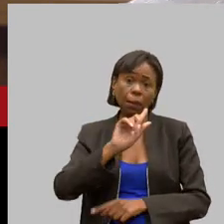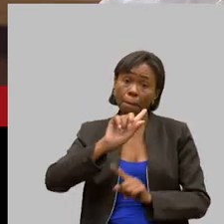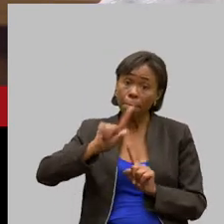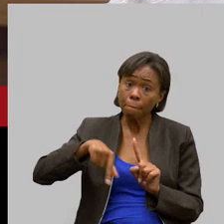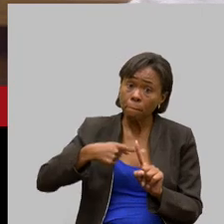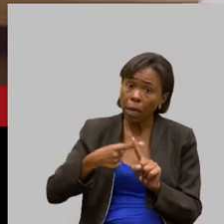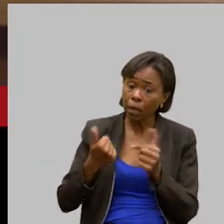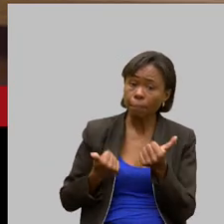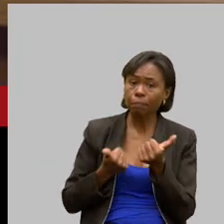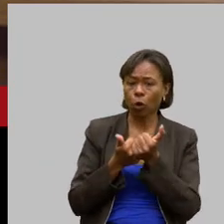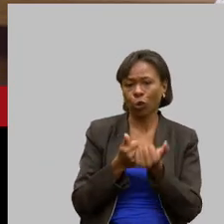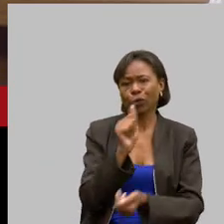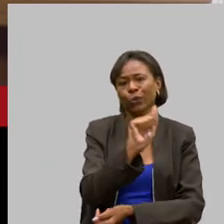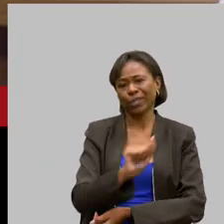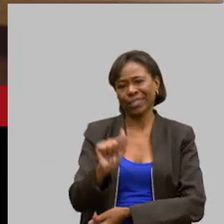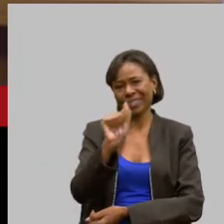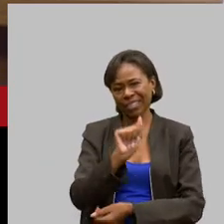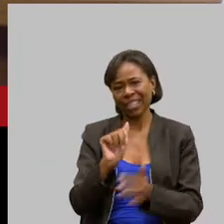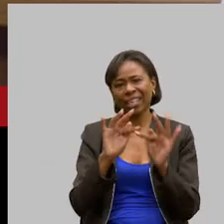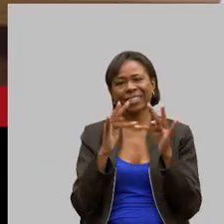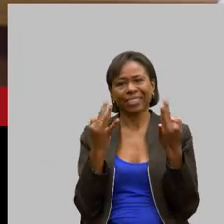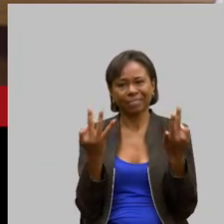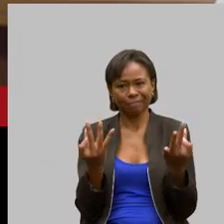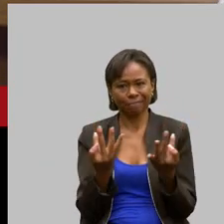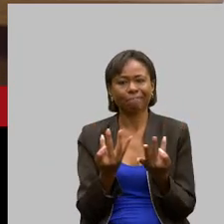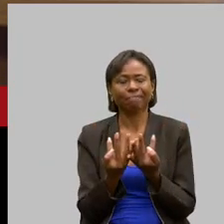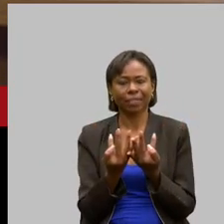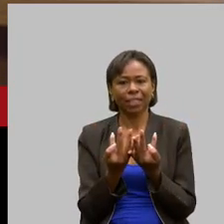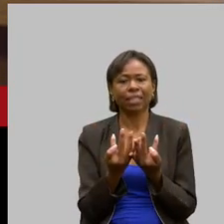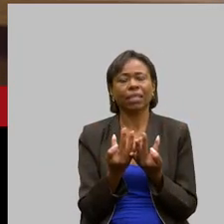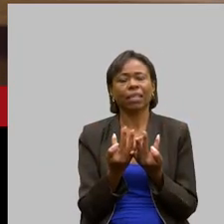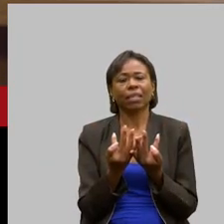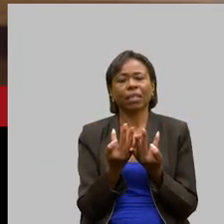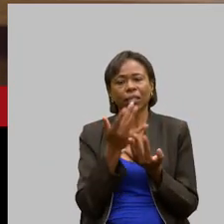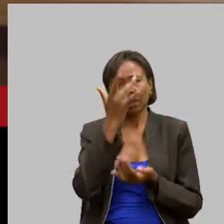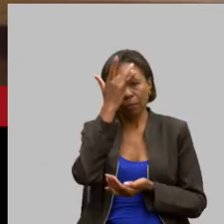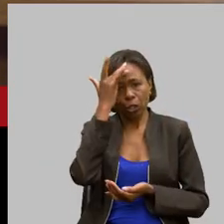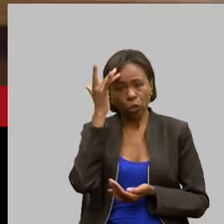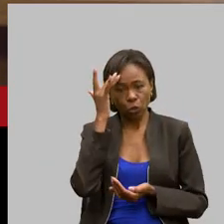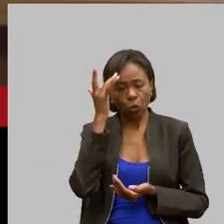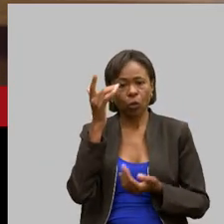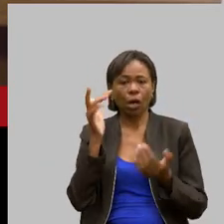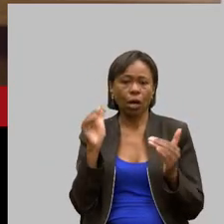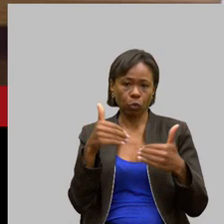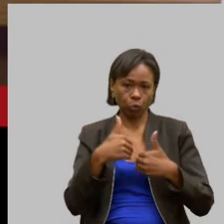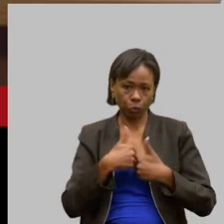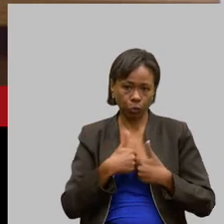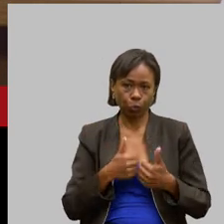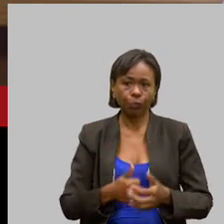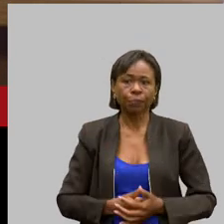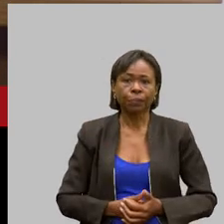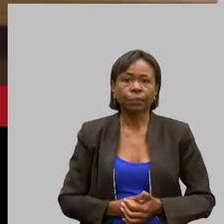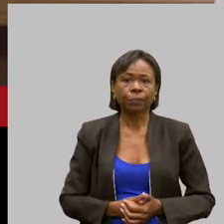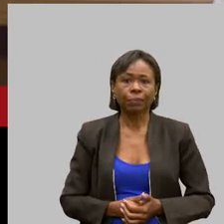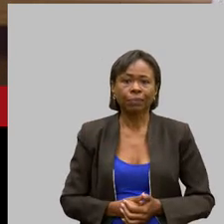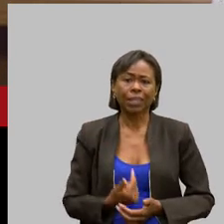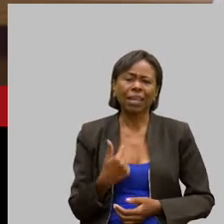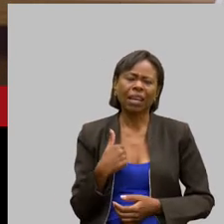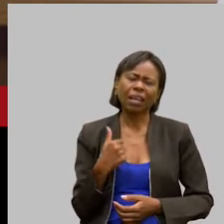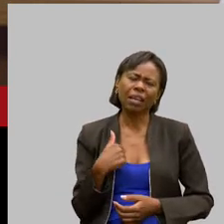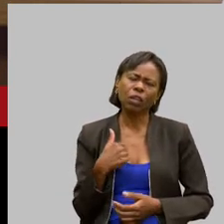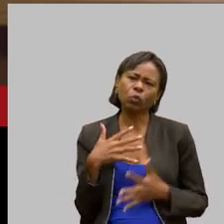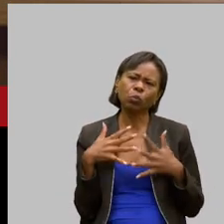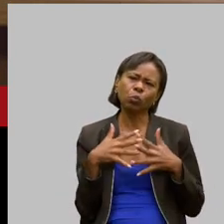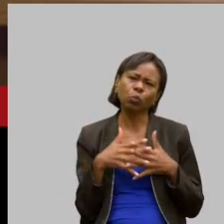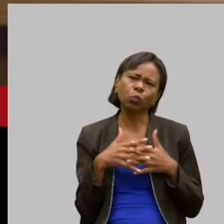às associações e famílias de pessoas que tem o autismo eh eu fico até na dúvida